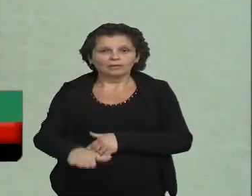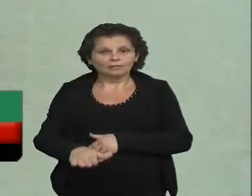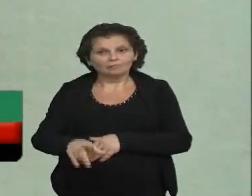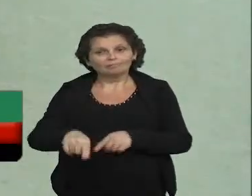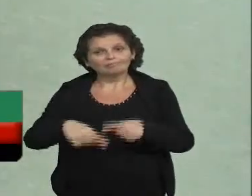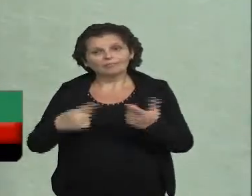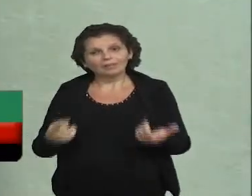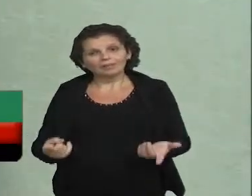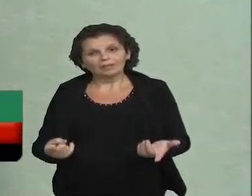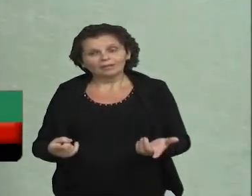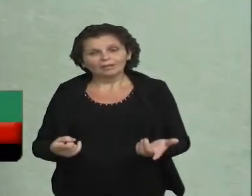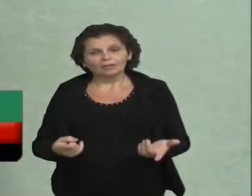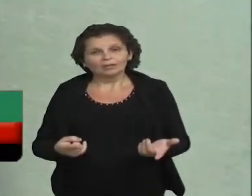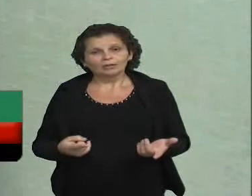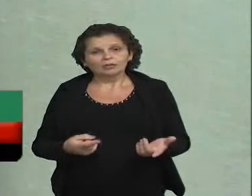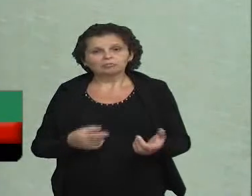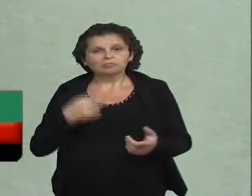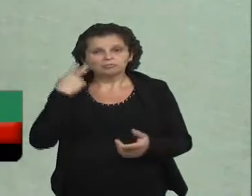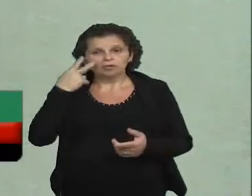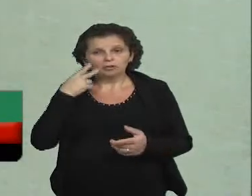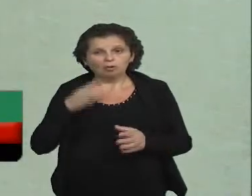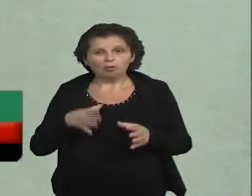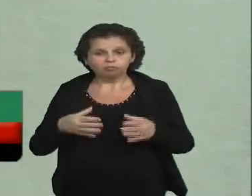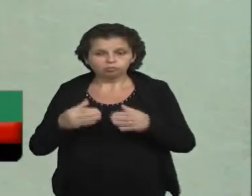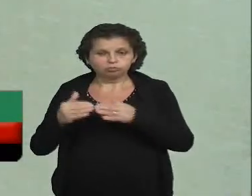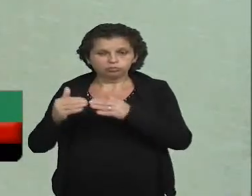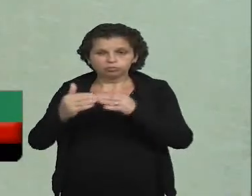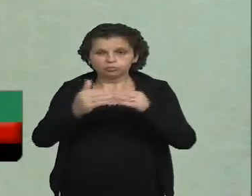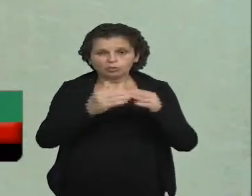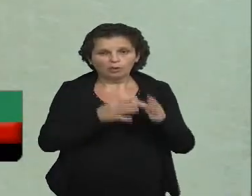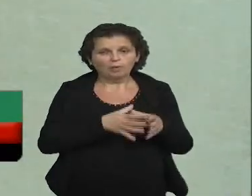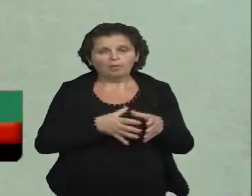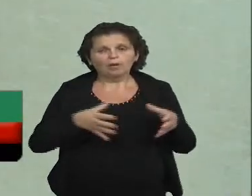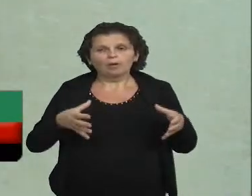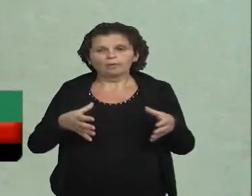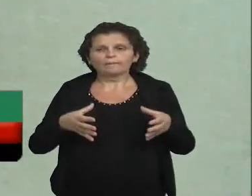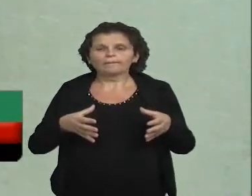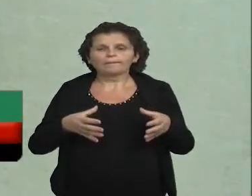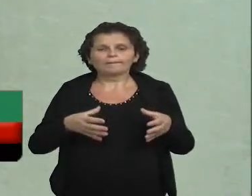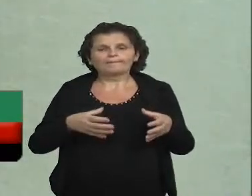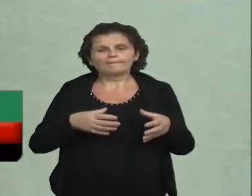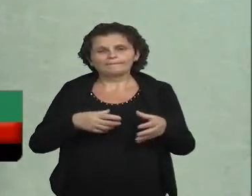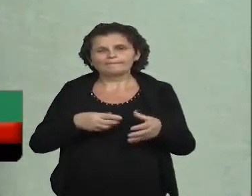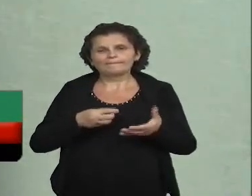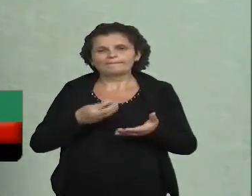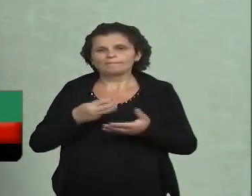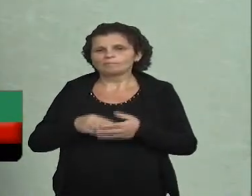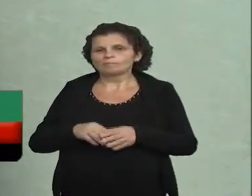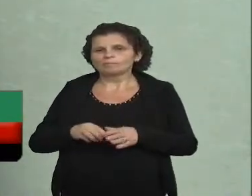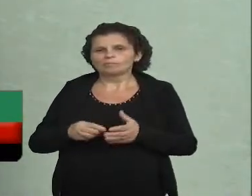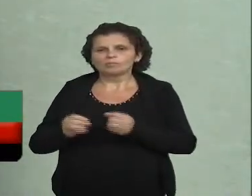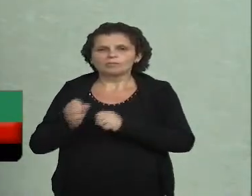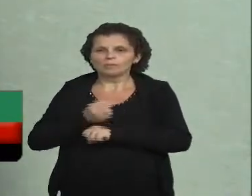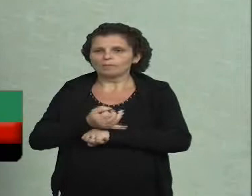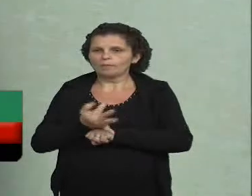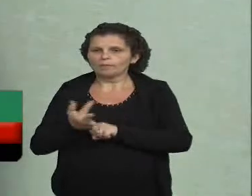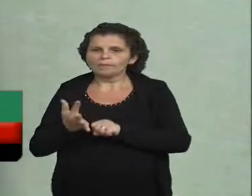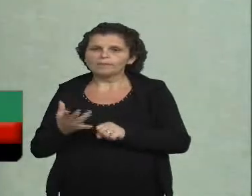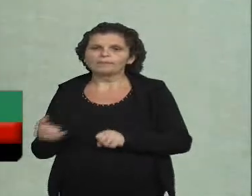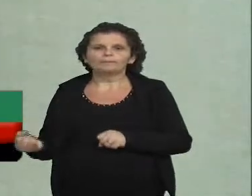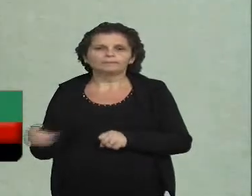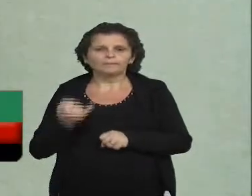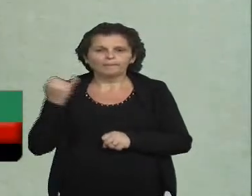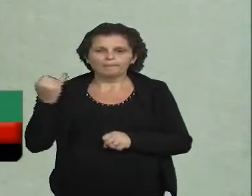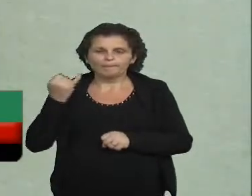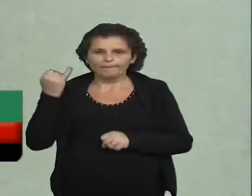Mas acompanhei a maioria dos vereadores em respeito ao que foi decidido democraticamente. Eu acho que aqui a gente